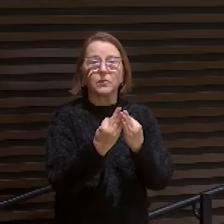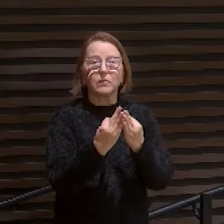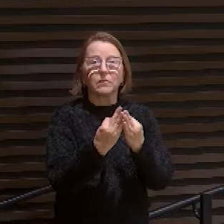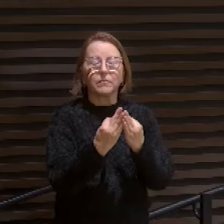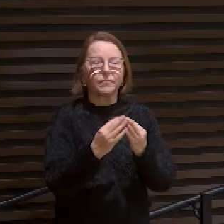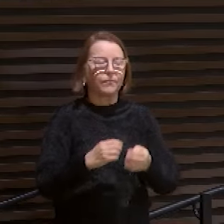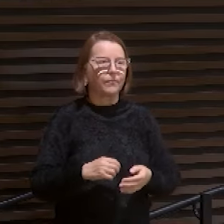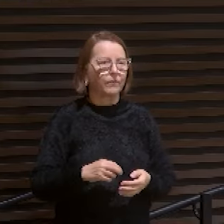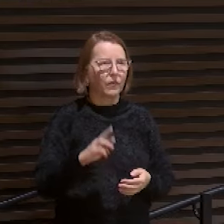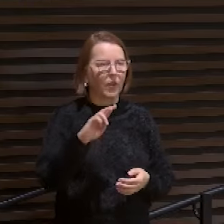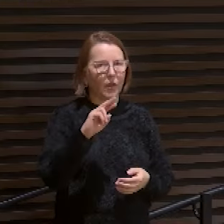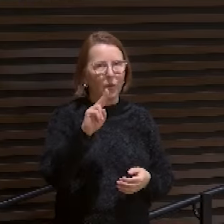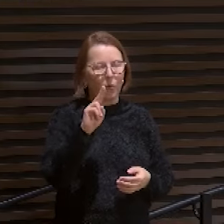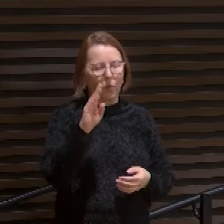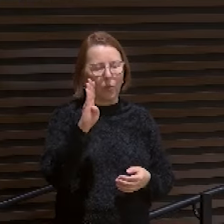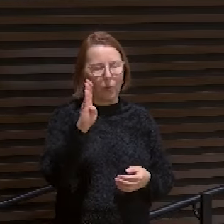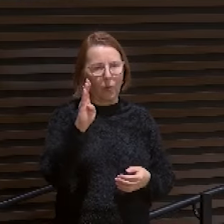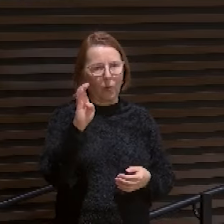Rubens,